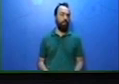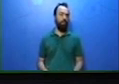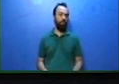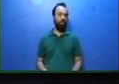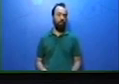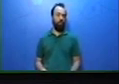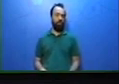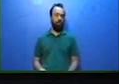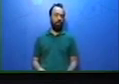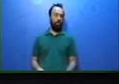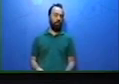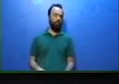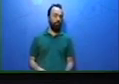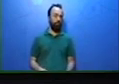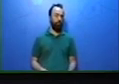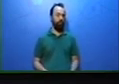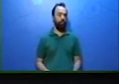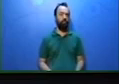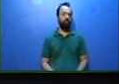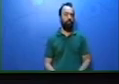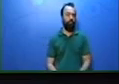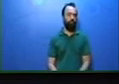na página 56.